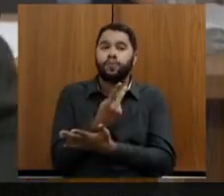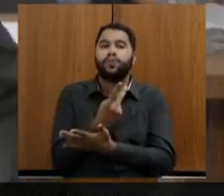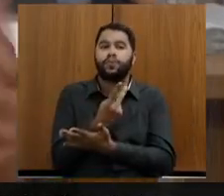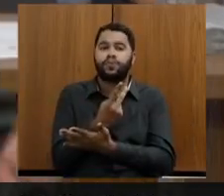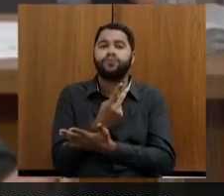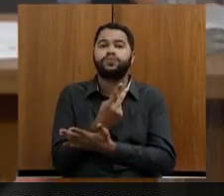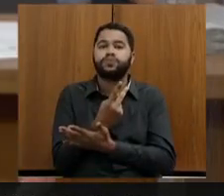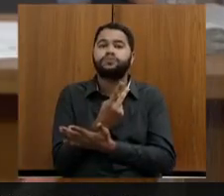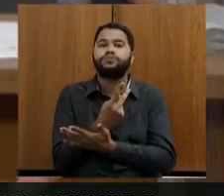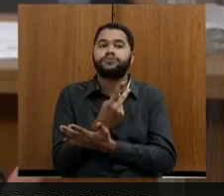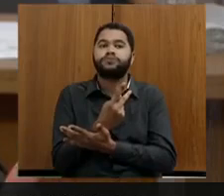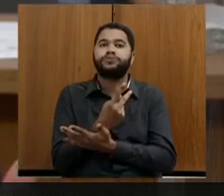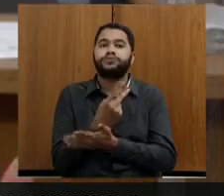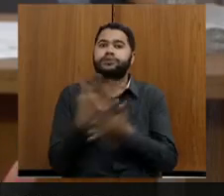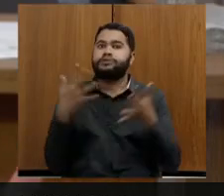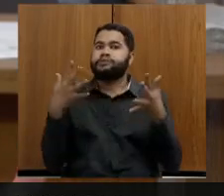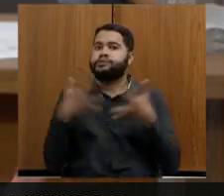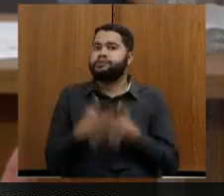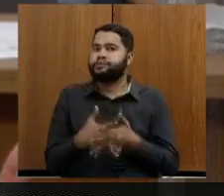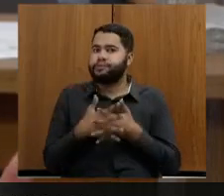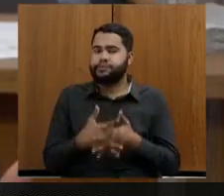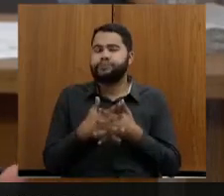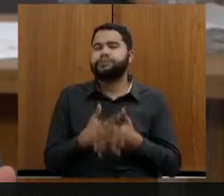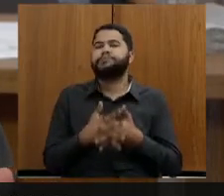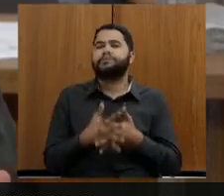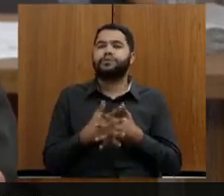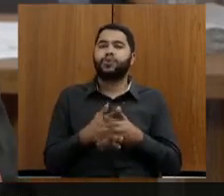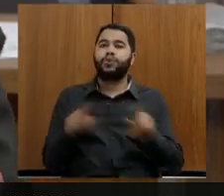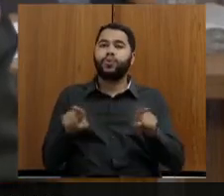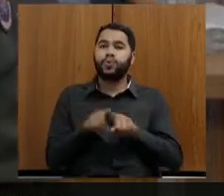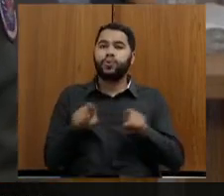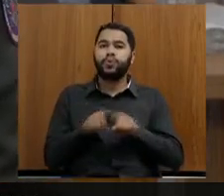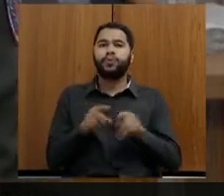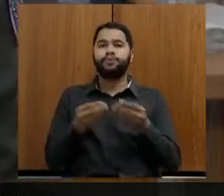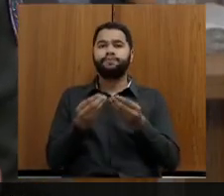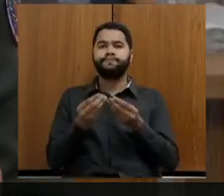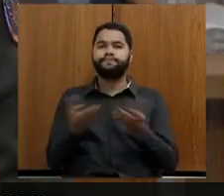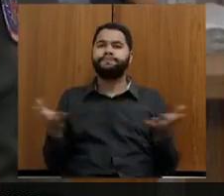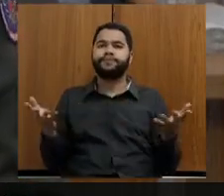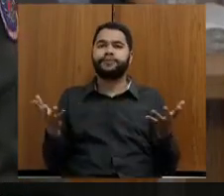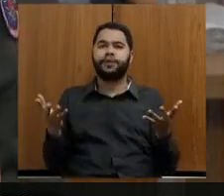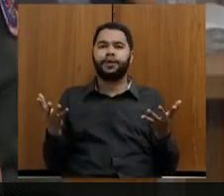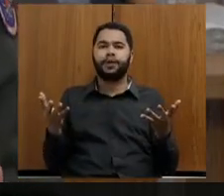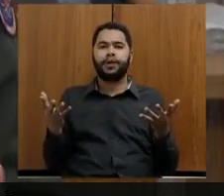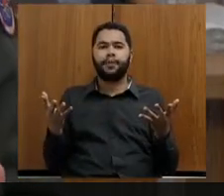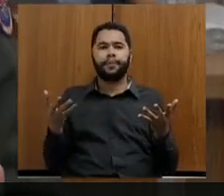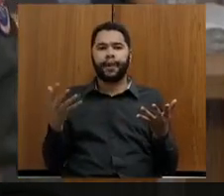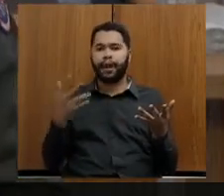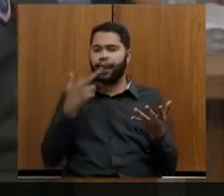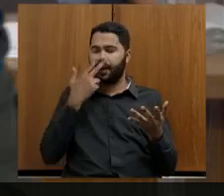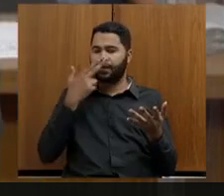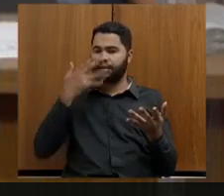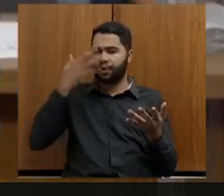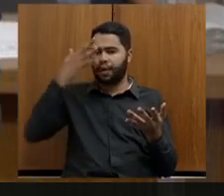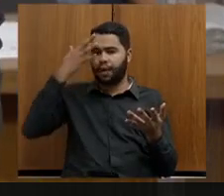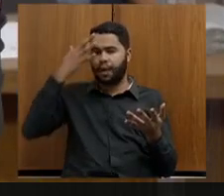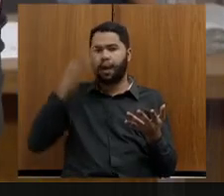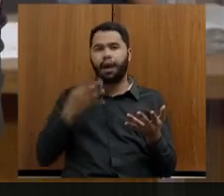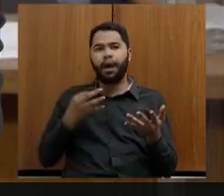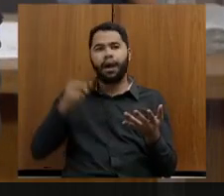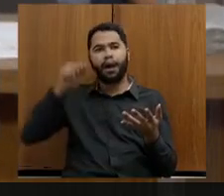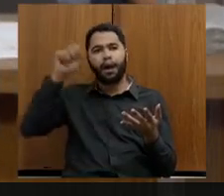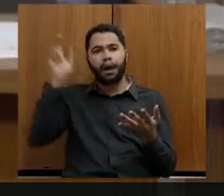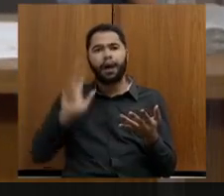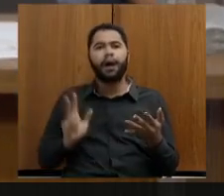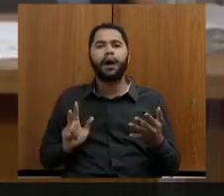desencarceramento de grande complexidade o que acaba trazendo também expertise para situações